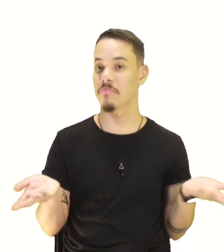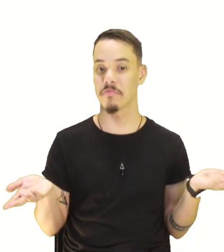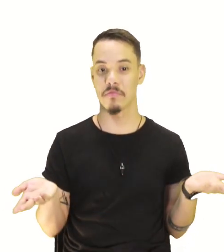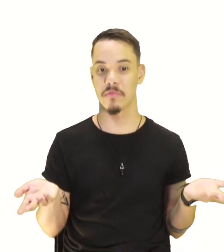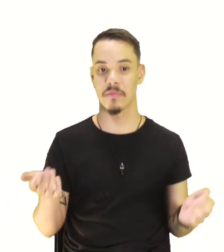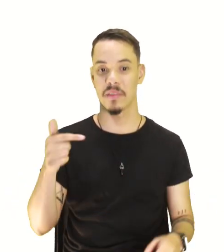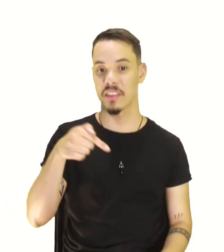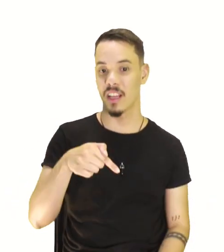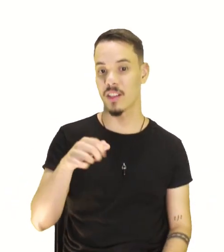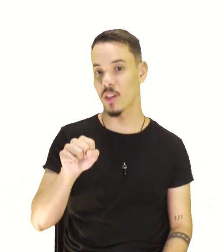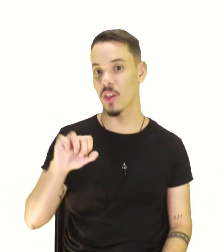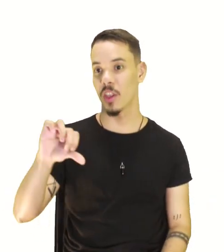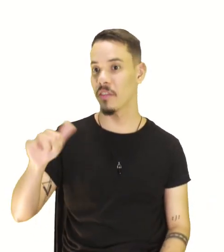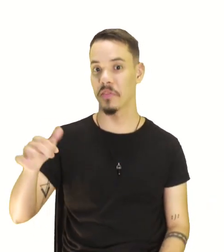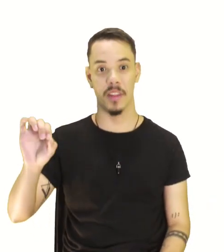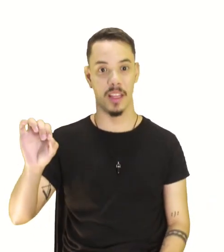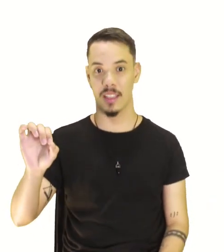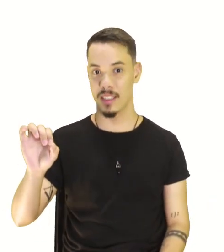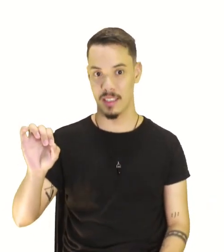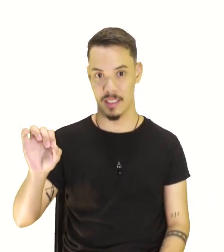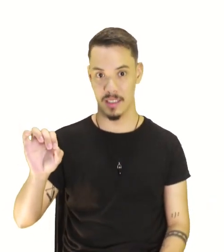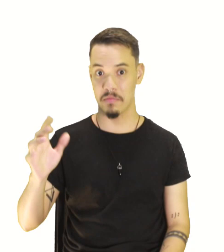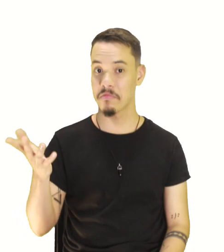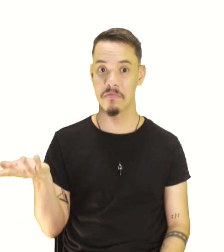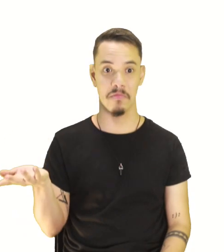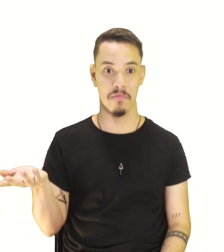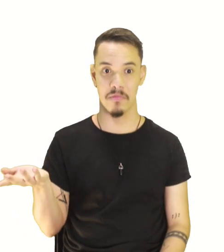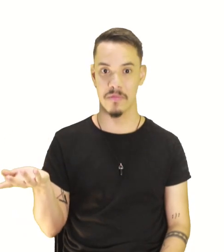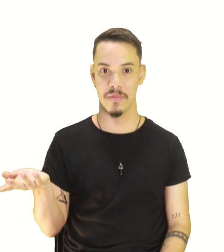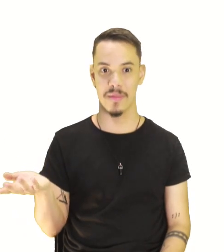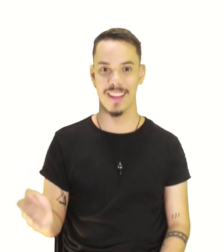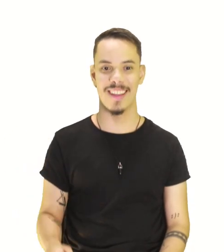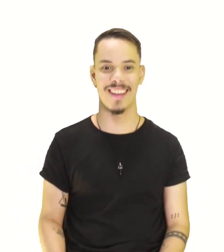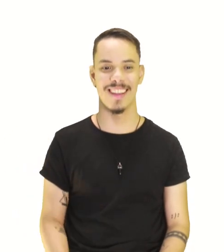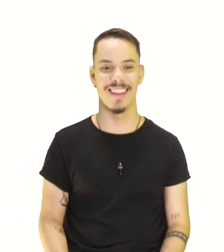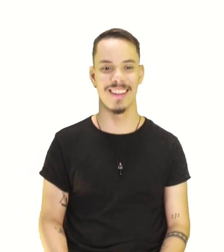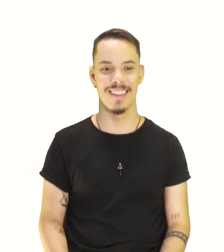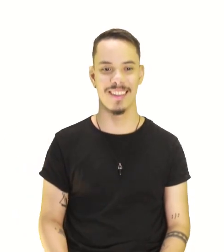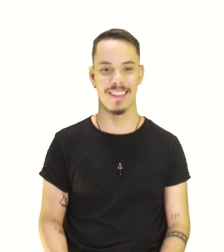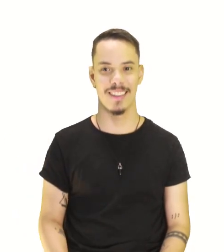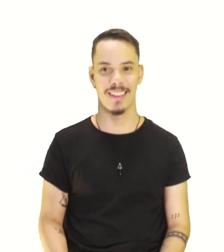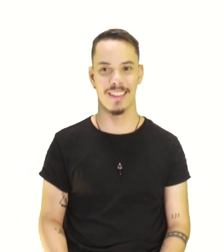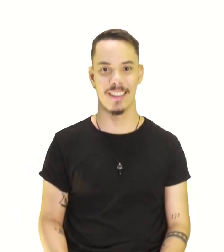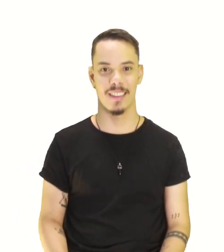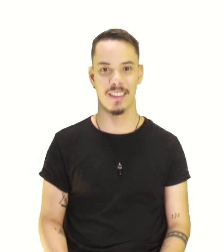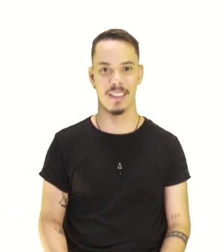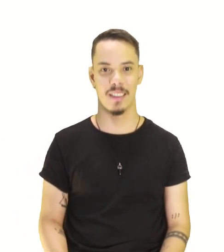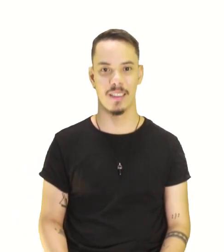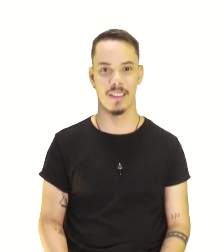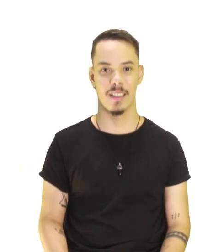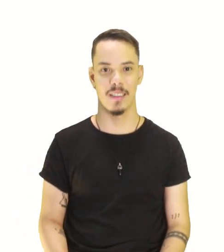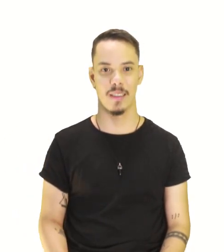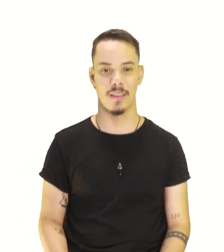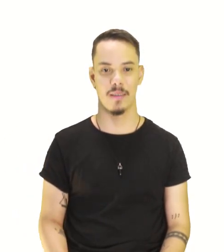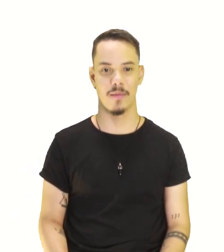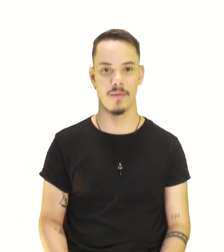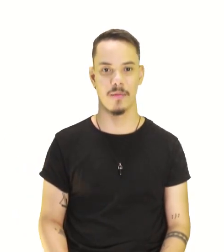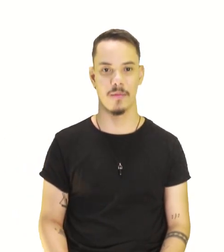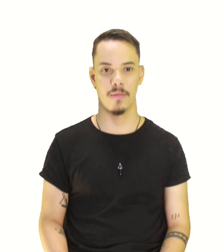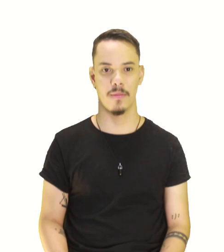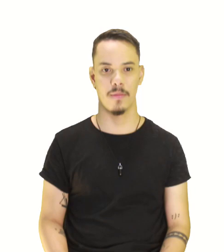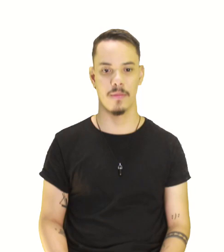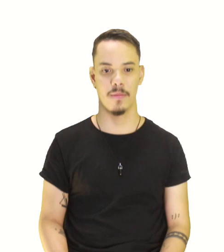7, 8, 9. Lembrando que não 10. tem cubo voando aí não, tá? Não. Tá tudo bem apoiado. Estão firmes Firmes.